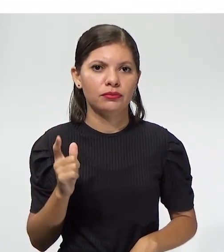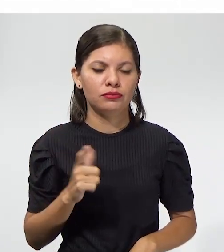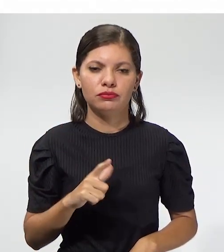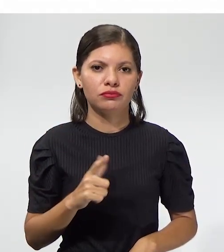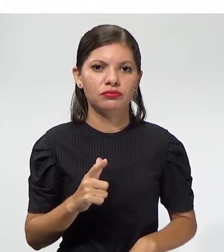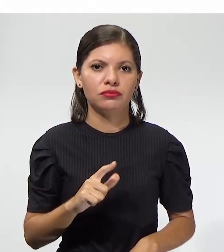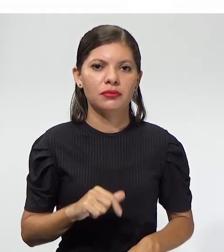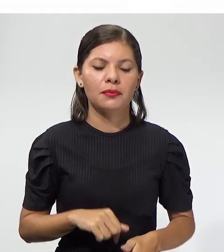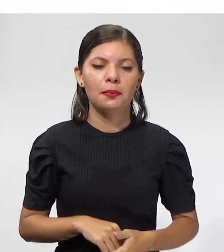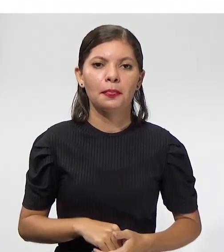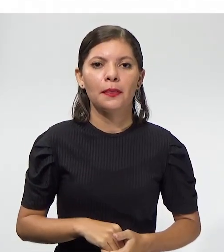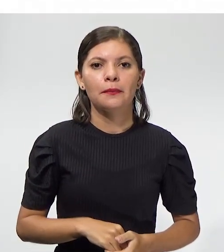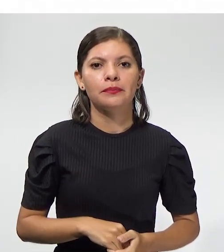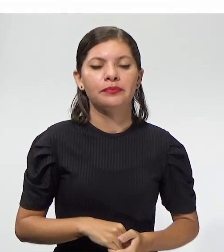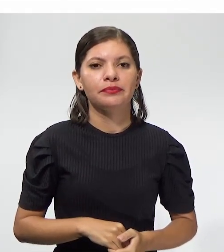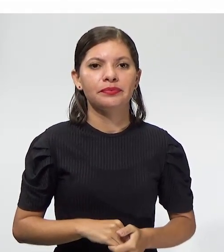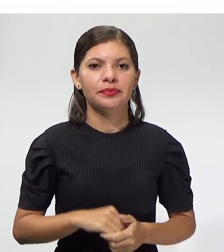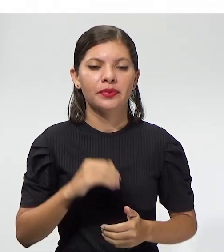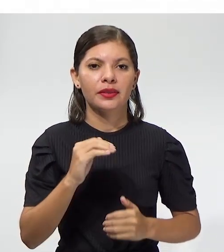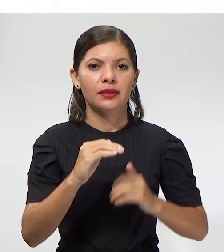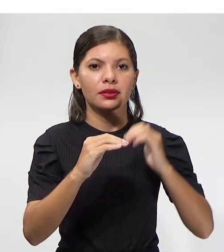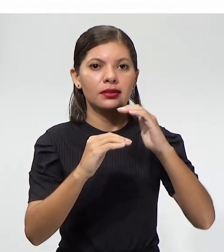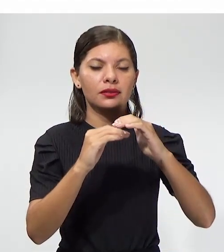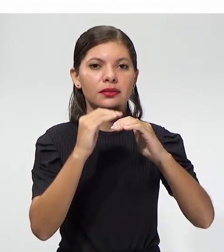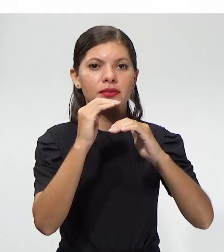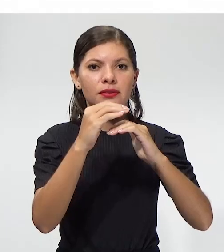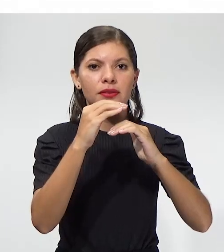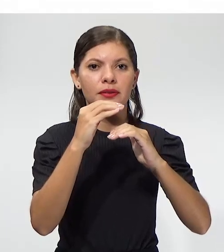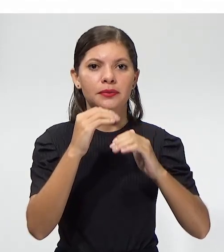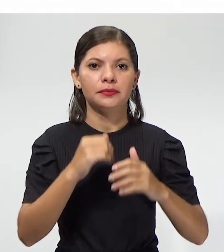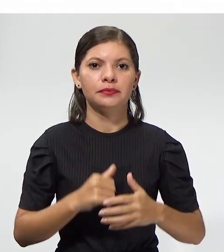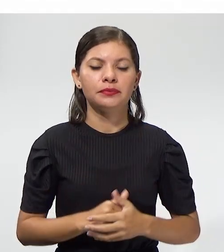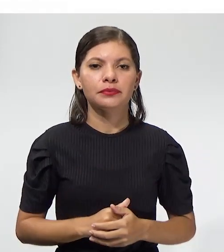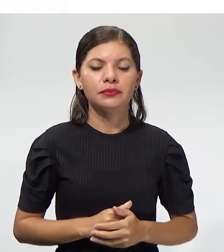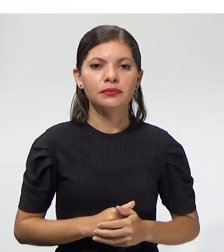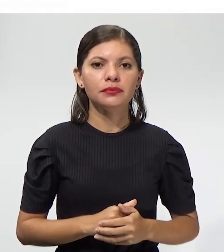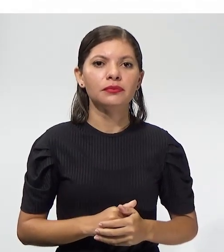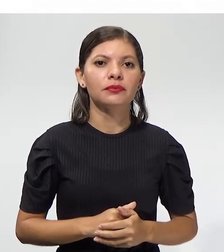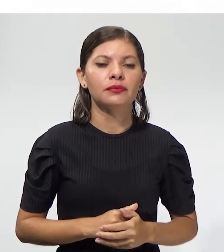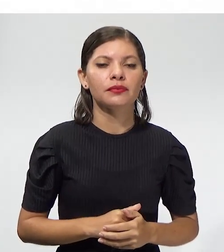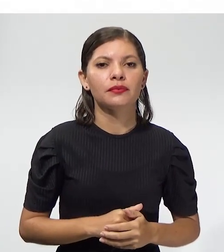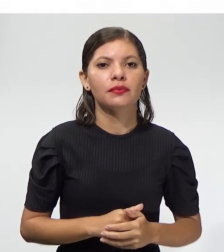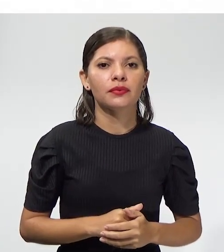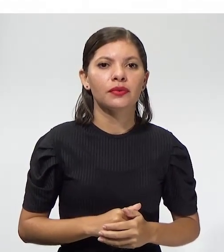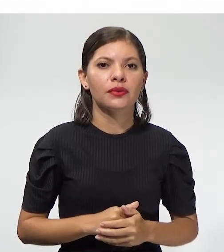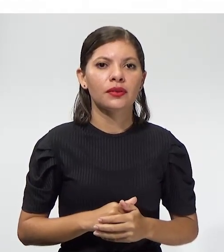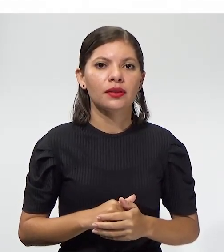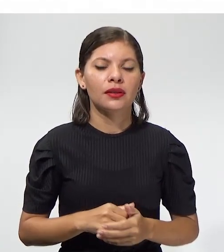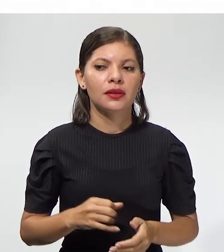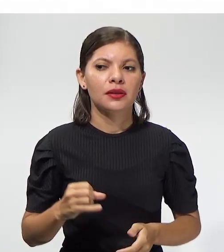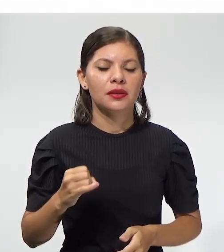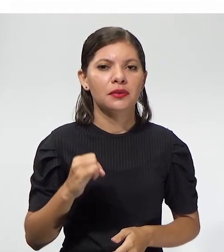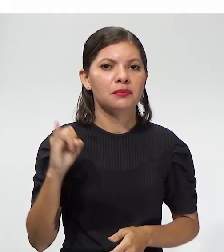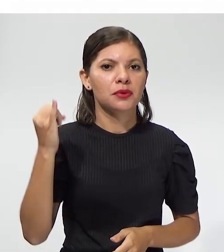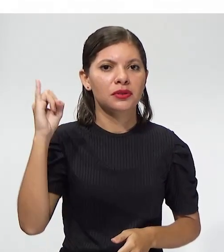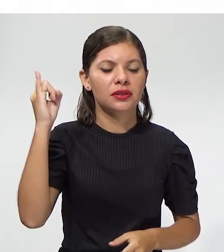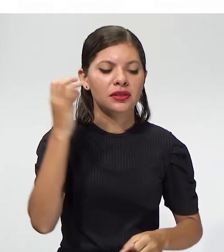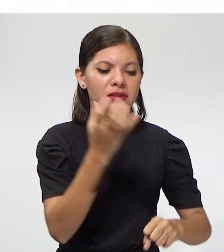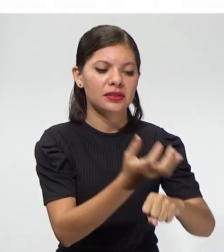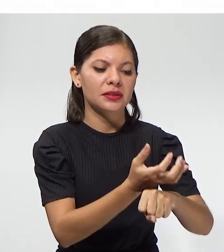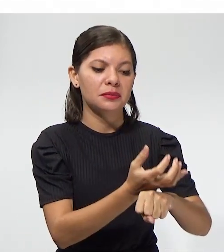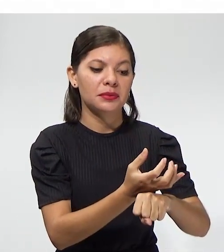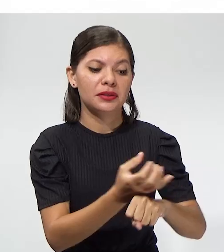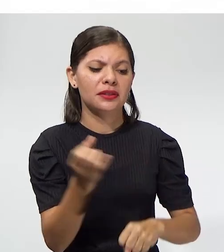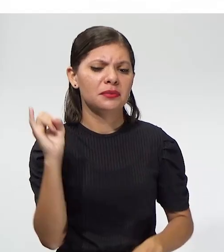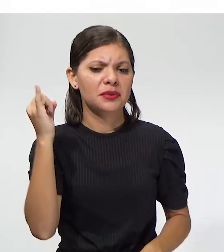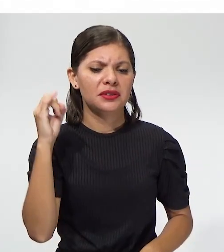porque a hierarquização, ela julga que alguns são mais importantes que outros, que algumas disciplinas são mais importantes